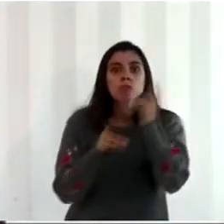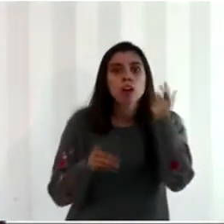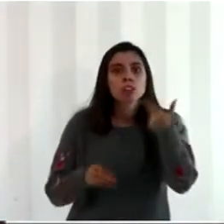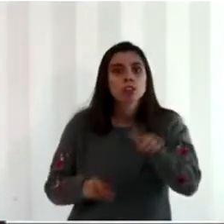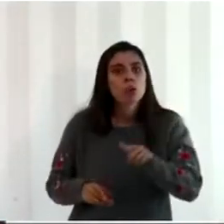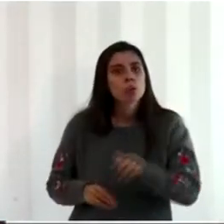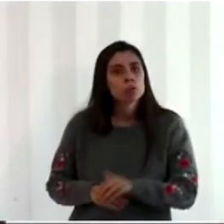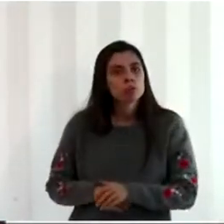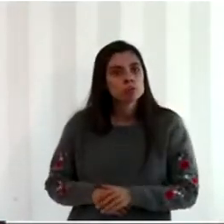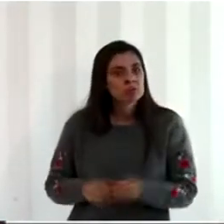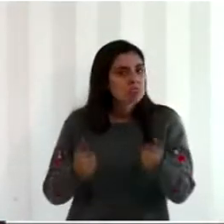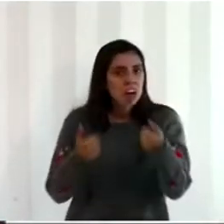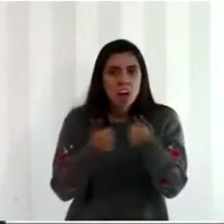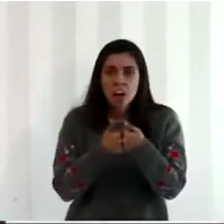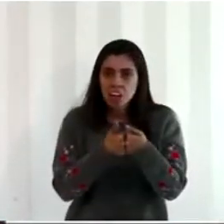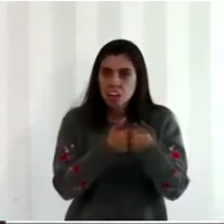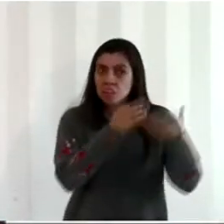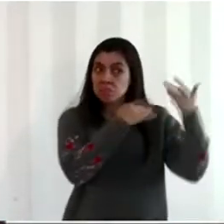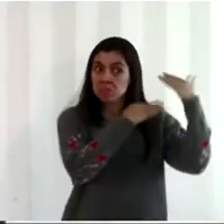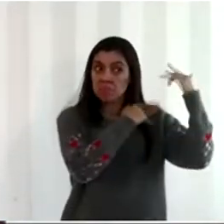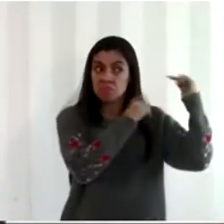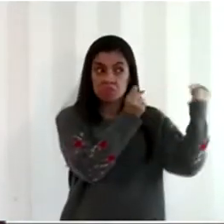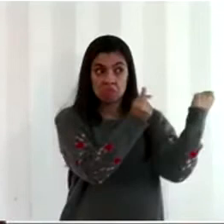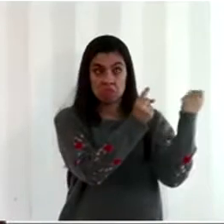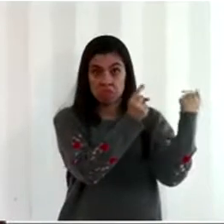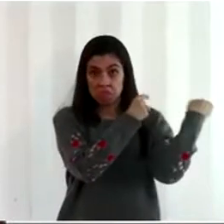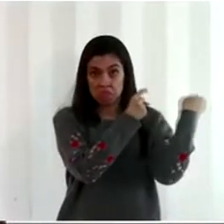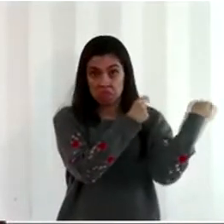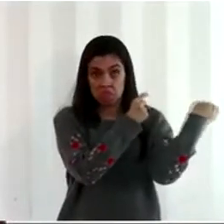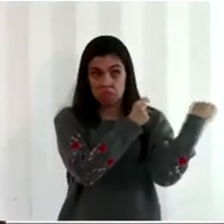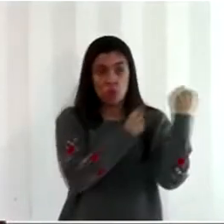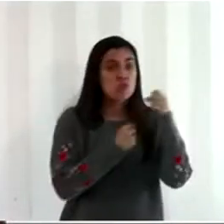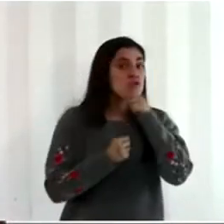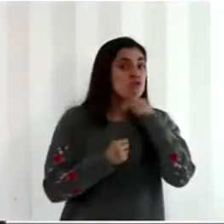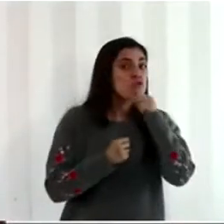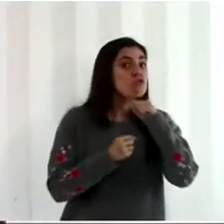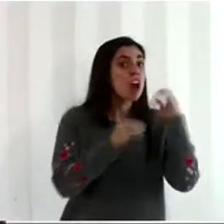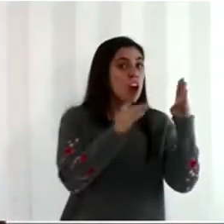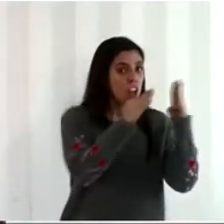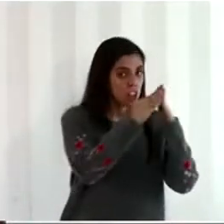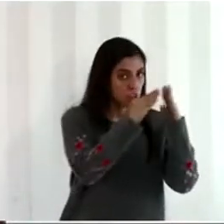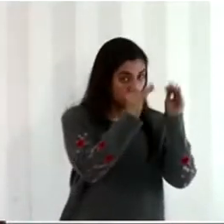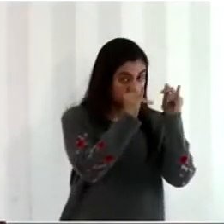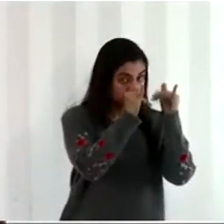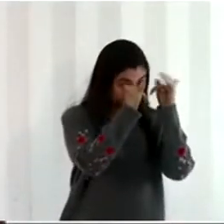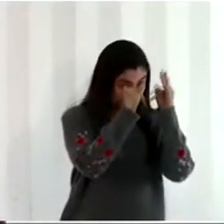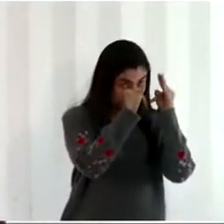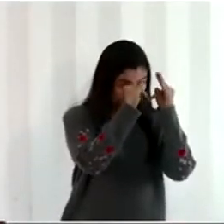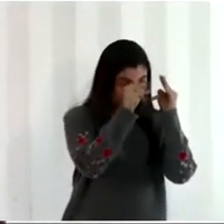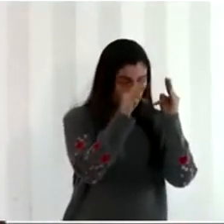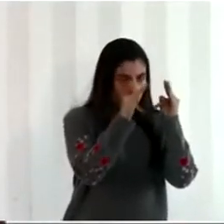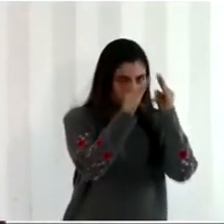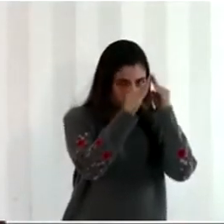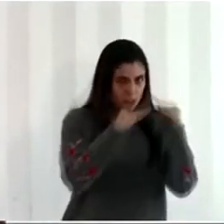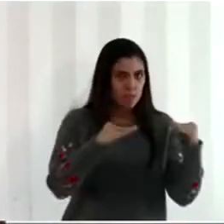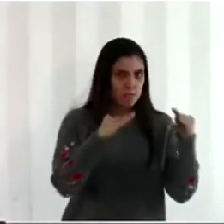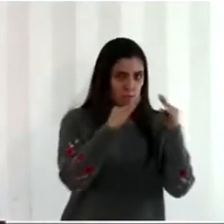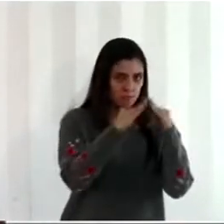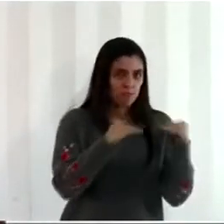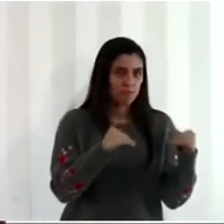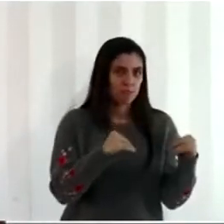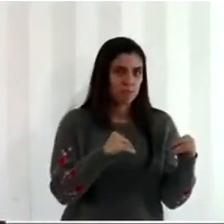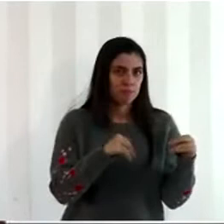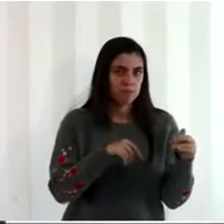Onde está a arca? Por que a arca não voltou? Porque a glória da segunda casa será maior